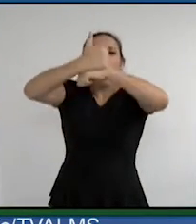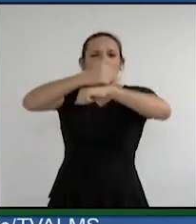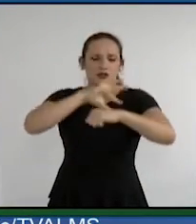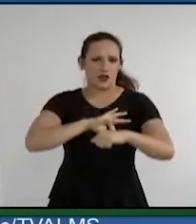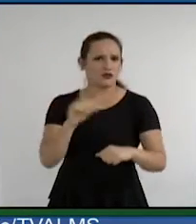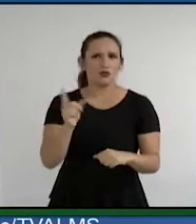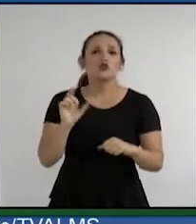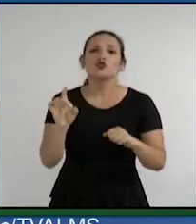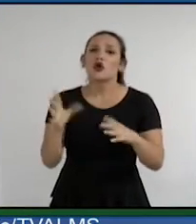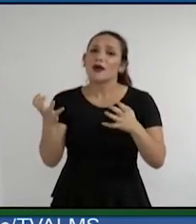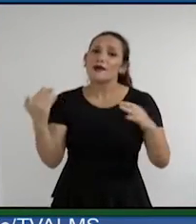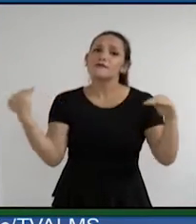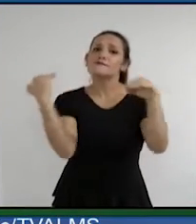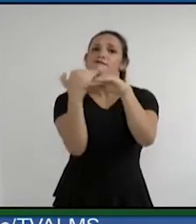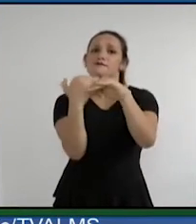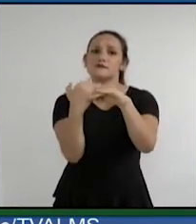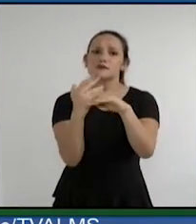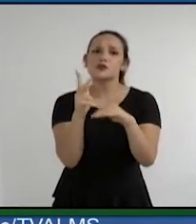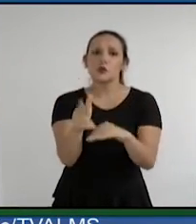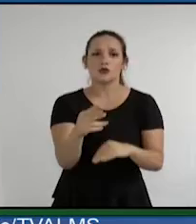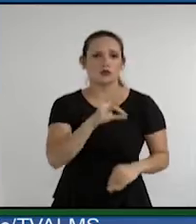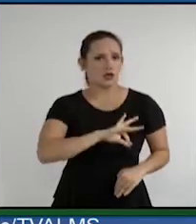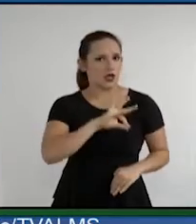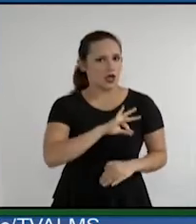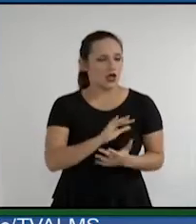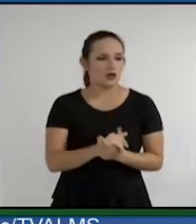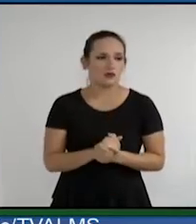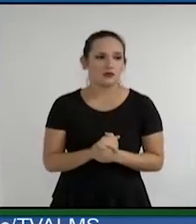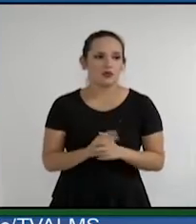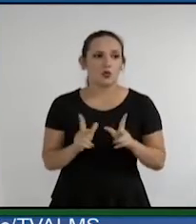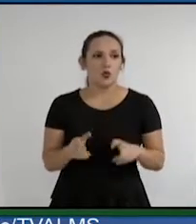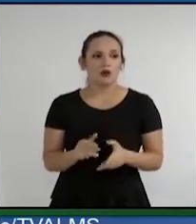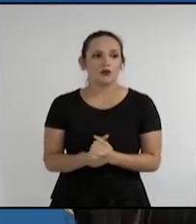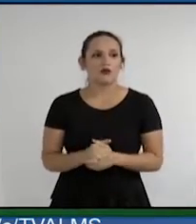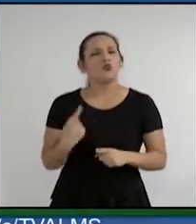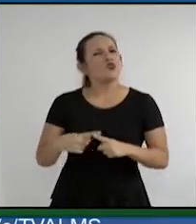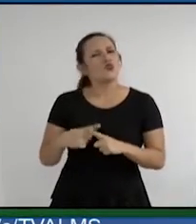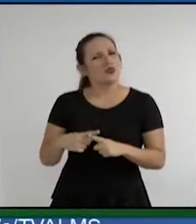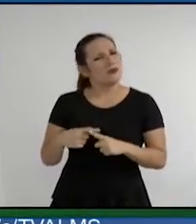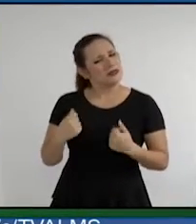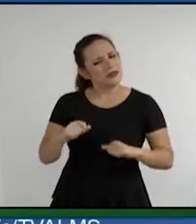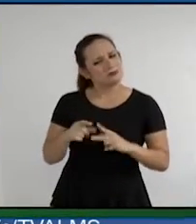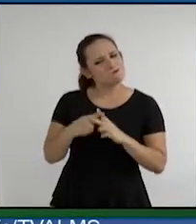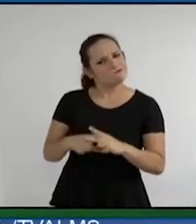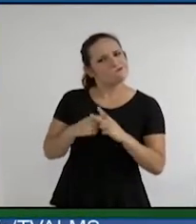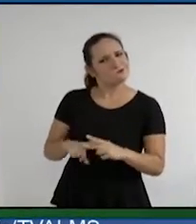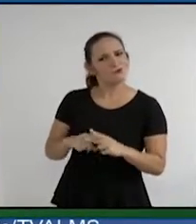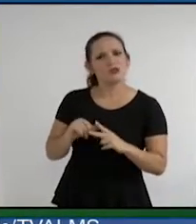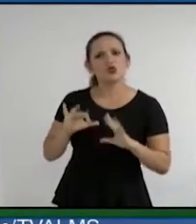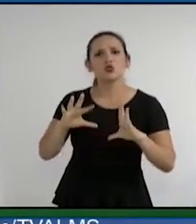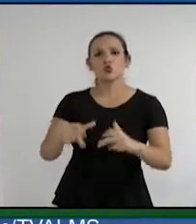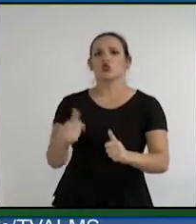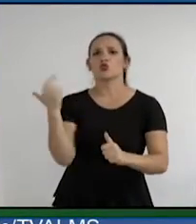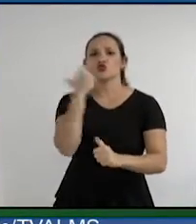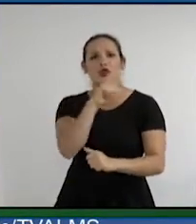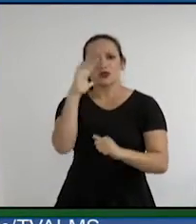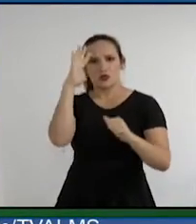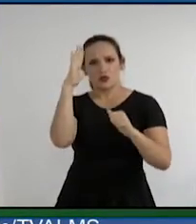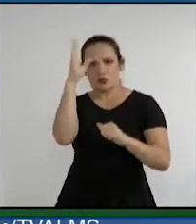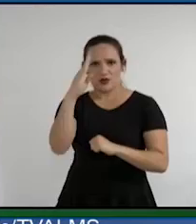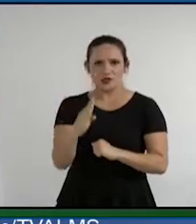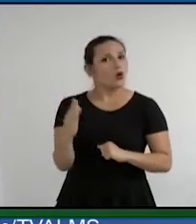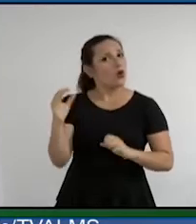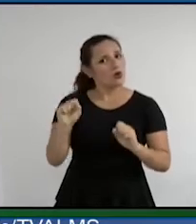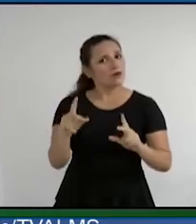dizer, tem que dar um jeito. Tudo dá jeito no Brasil, por que não pode? Se colocou a rubrica de uma outra forma,